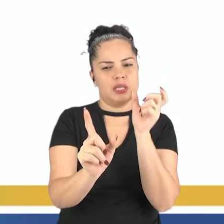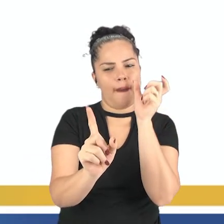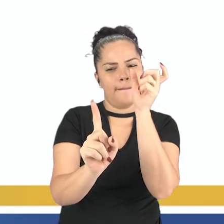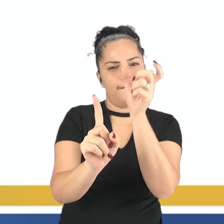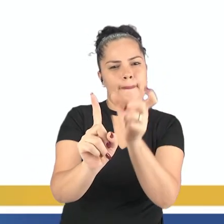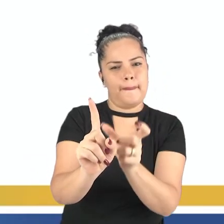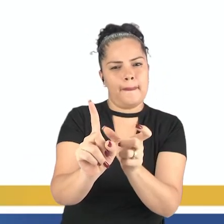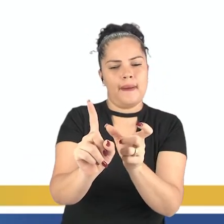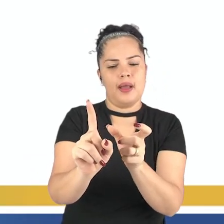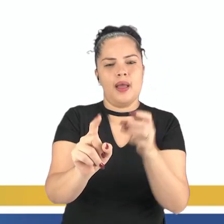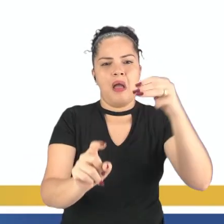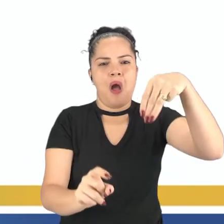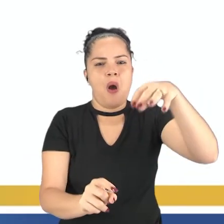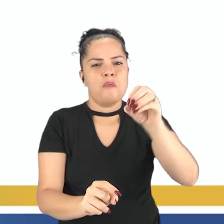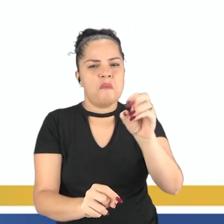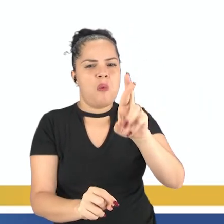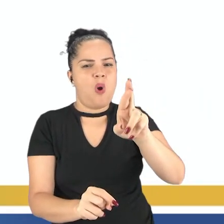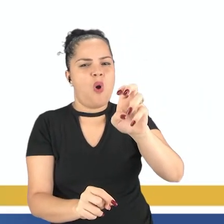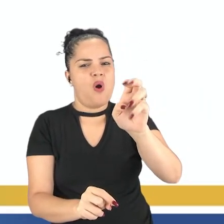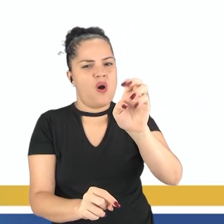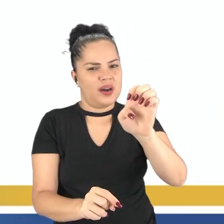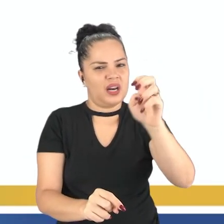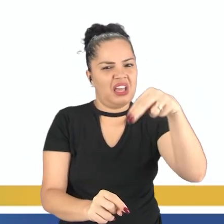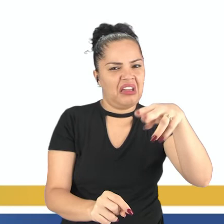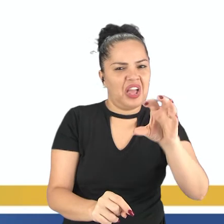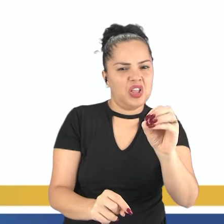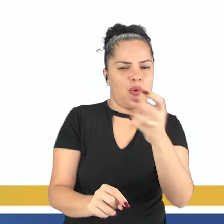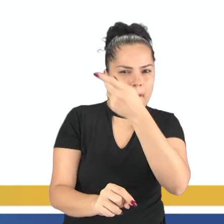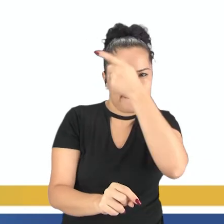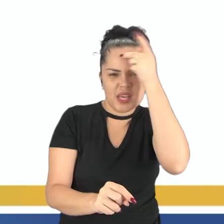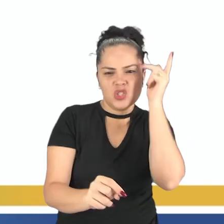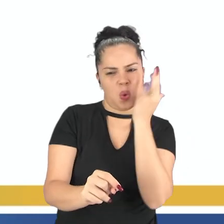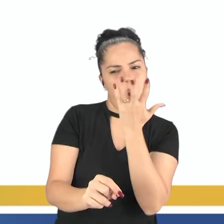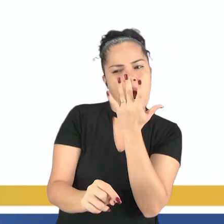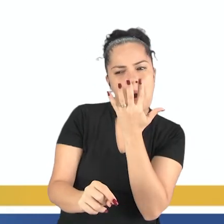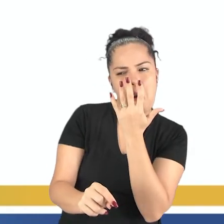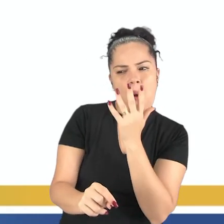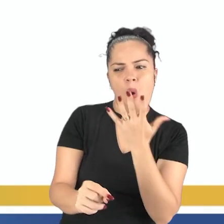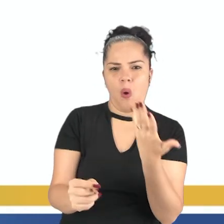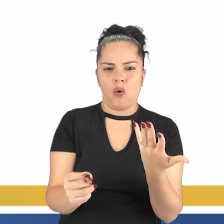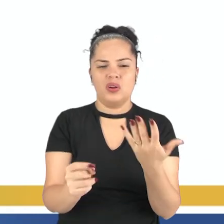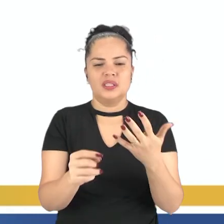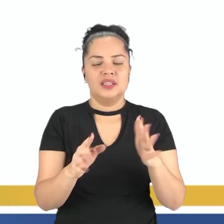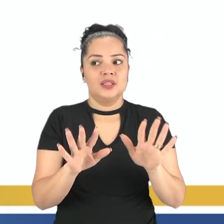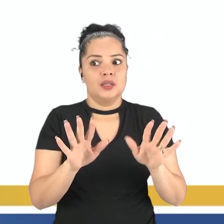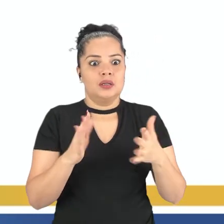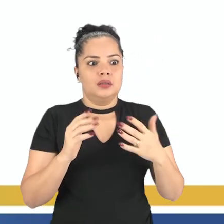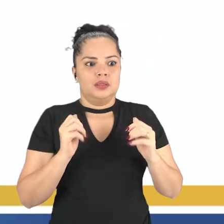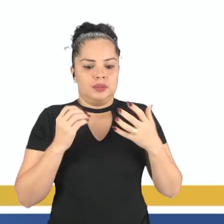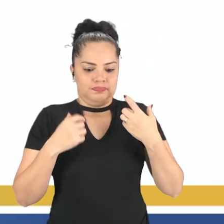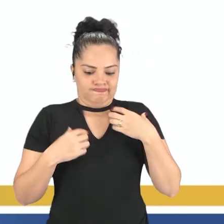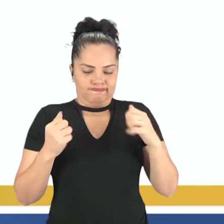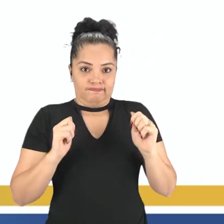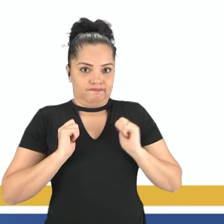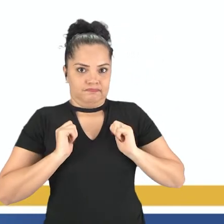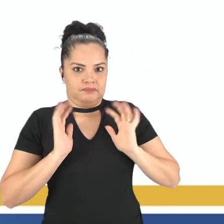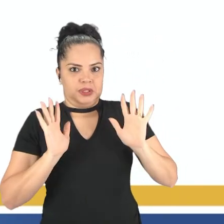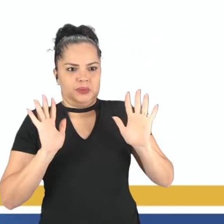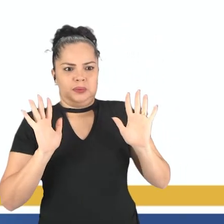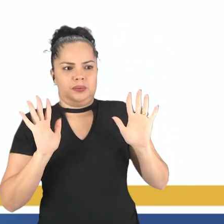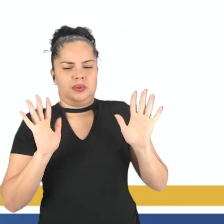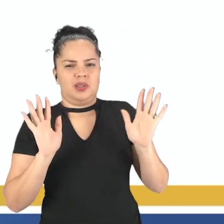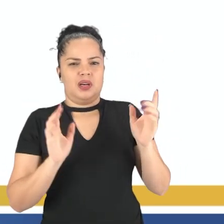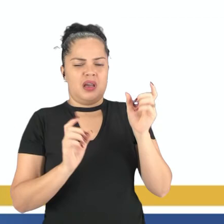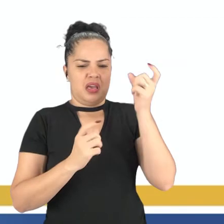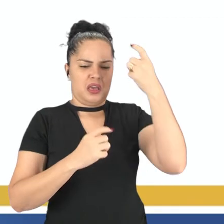as palavras moreno e pessoa de cor. Essa atitude evidencia um desconforto das pessoas em geral ao utilizar as palavras negro ou